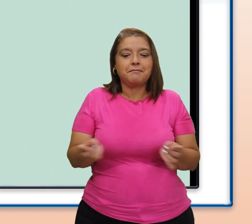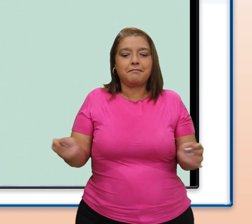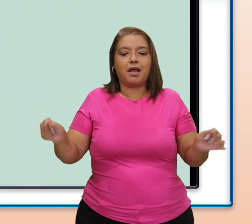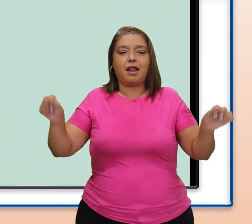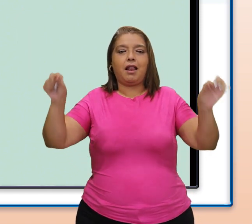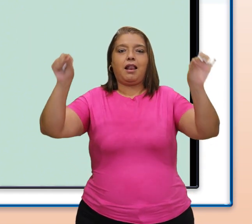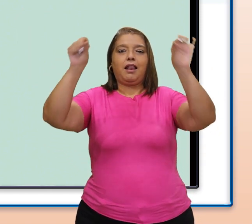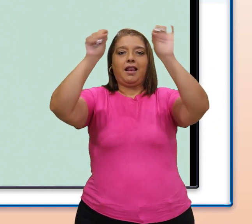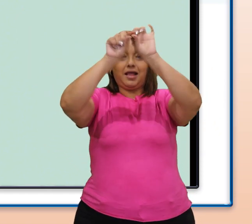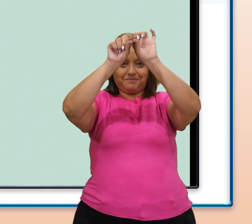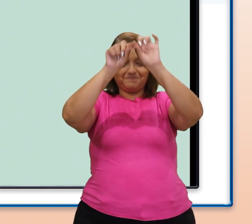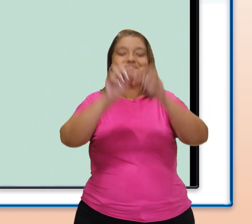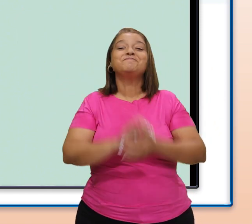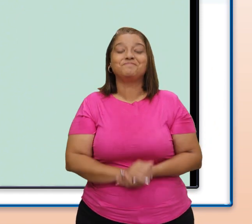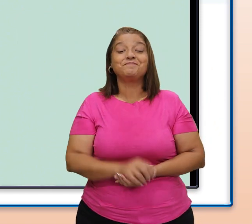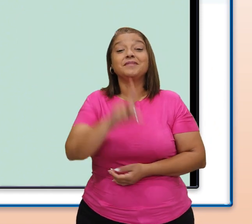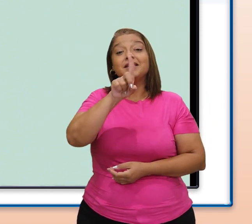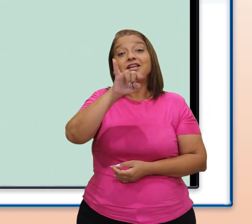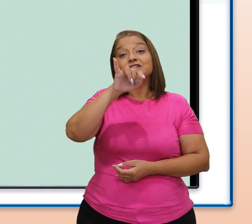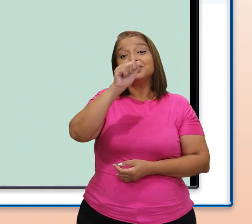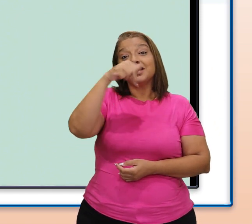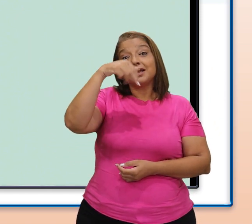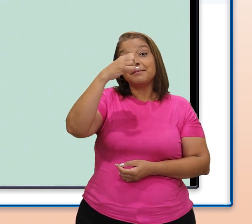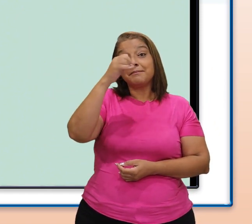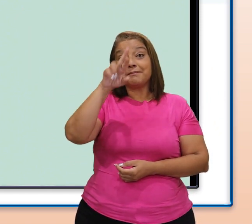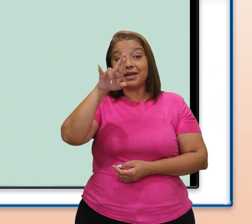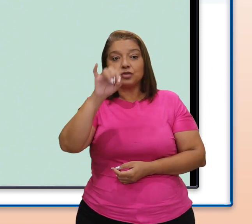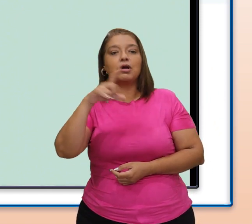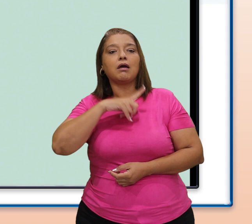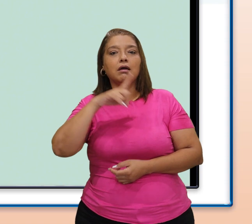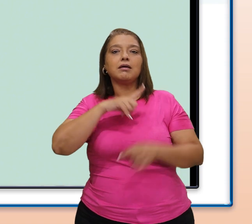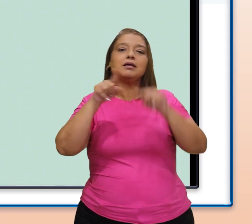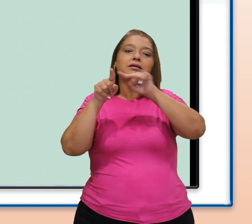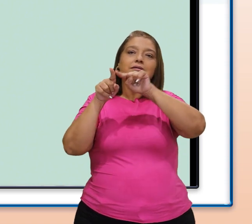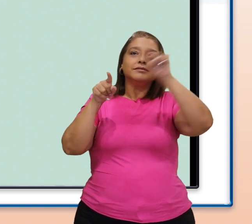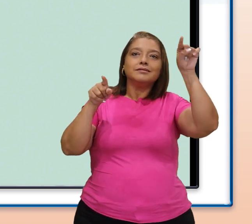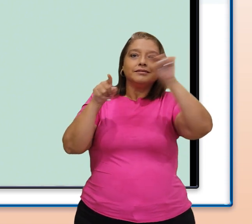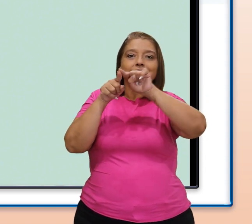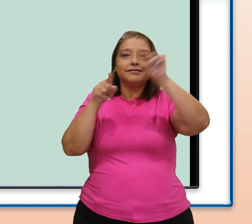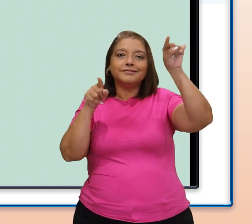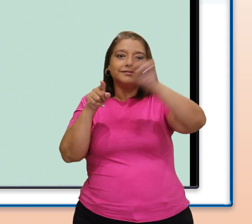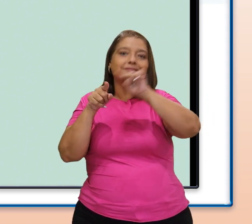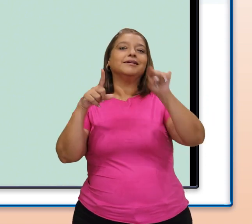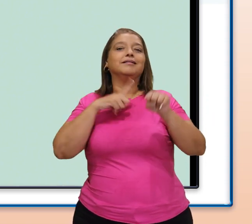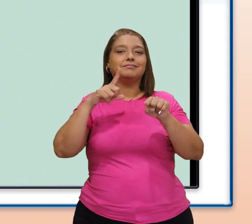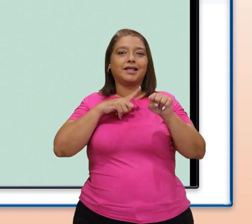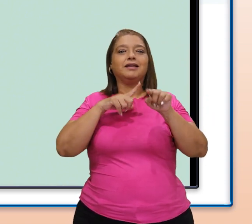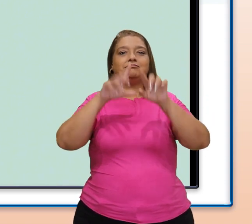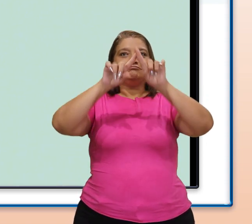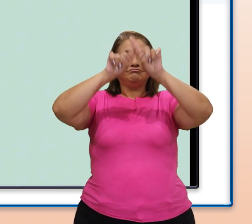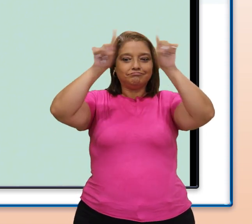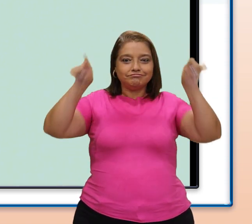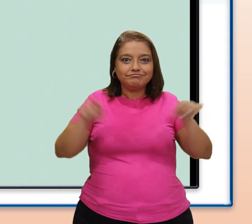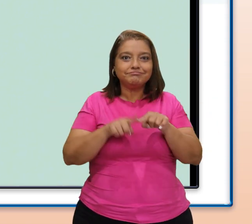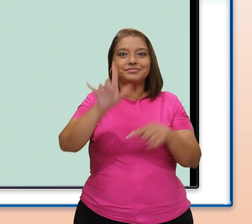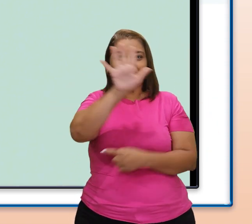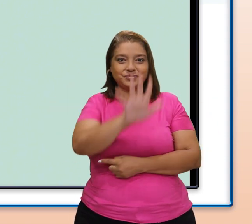da circunferência. E o diâmetro é a corda que passa pelo centro da